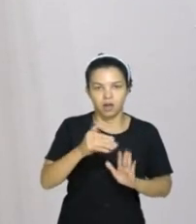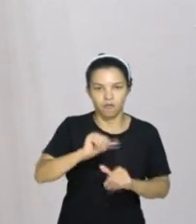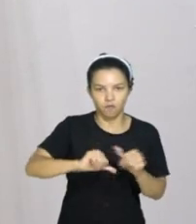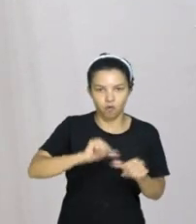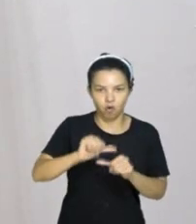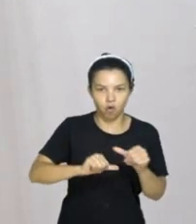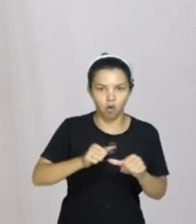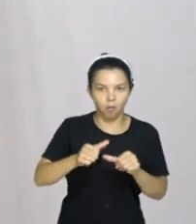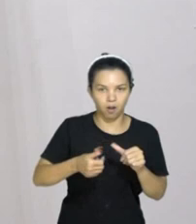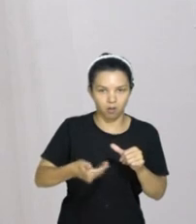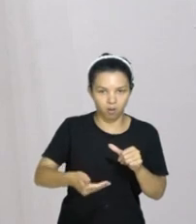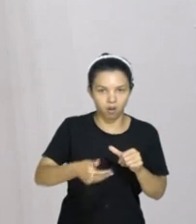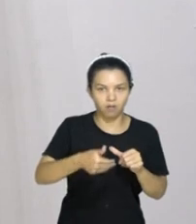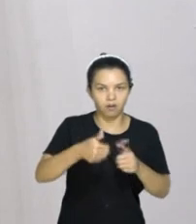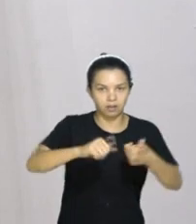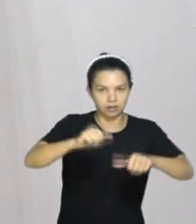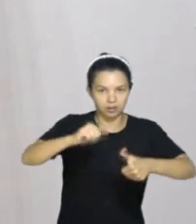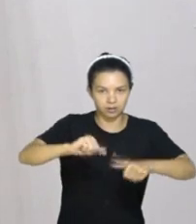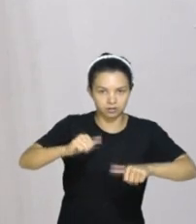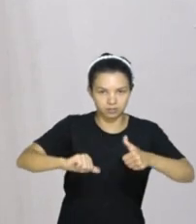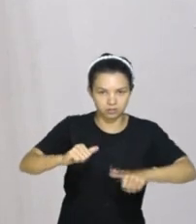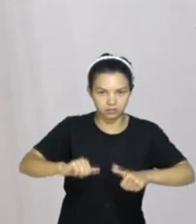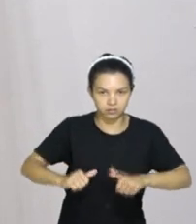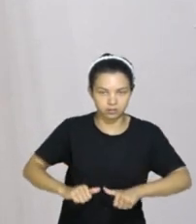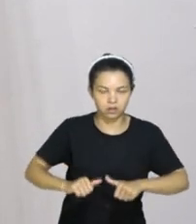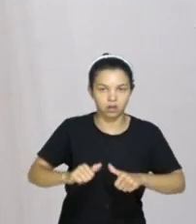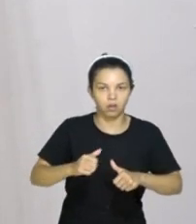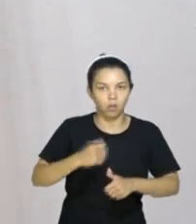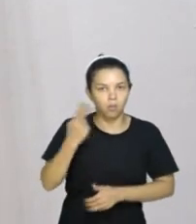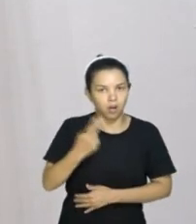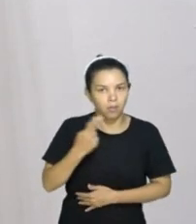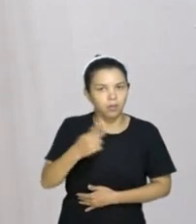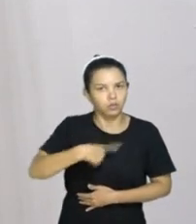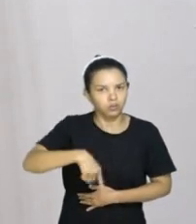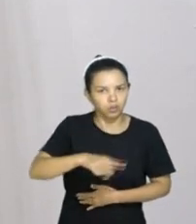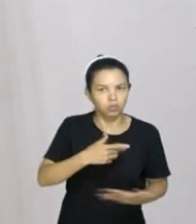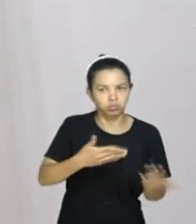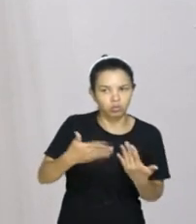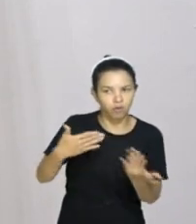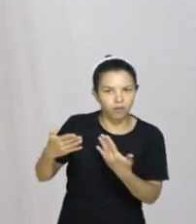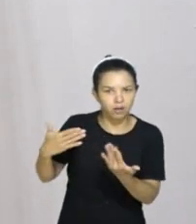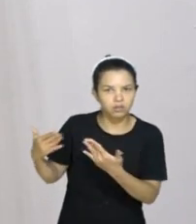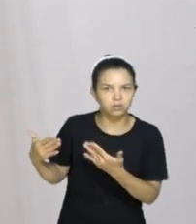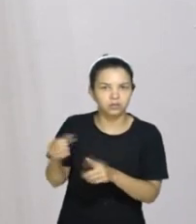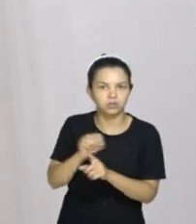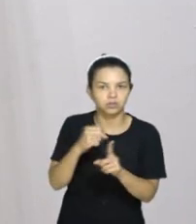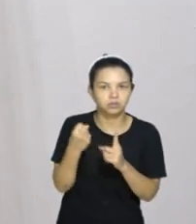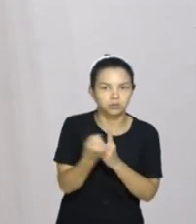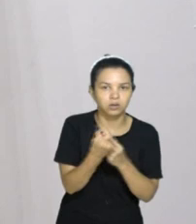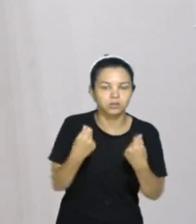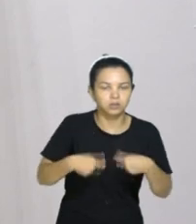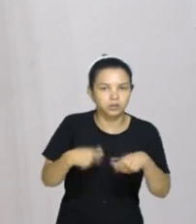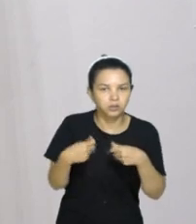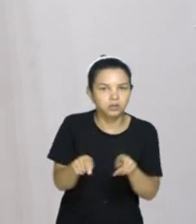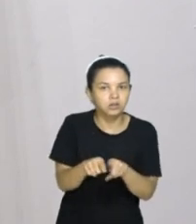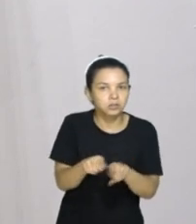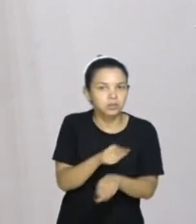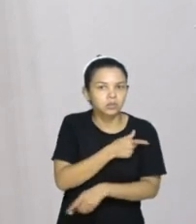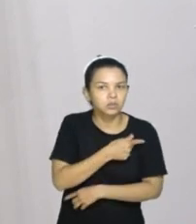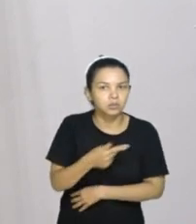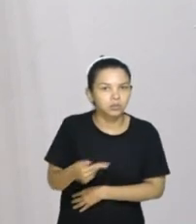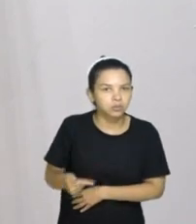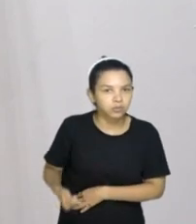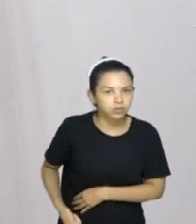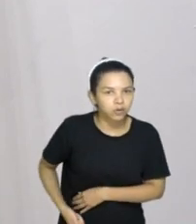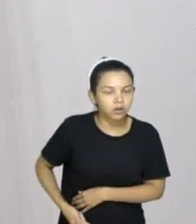vamos enquanto parlamentar sempre dialogar com a sociedade e com o governo no sentido de